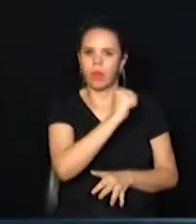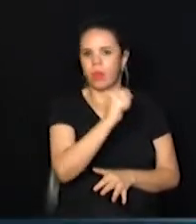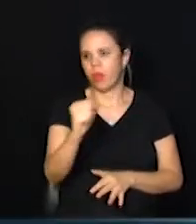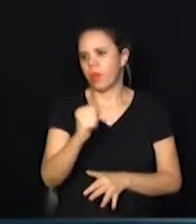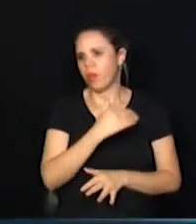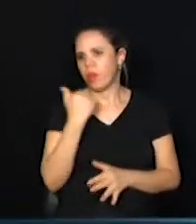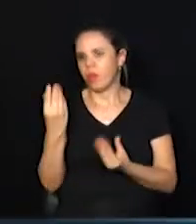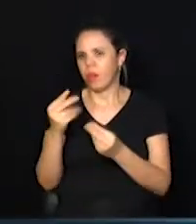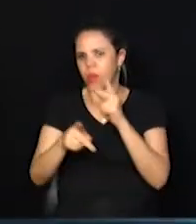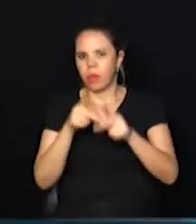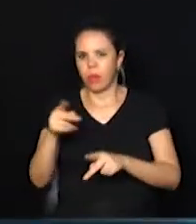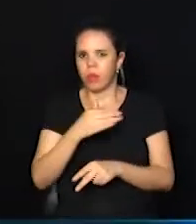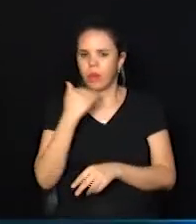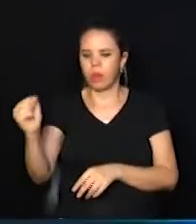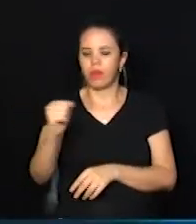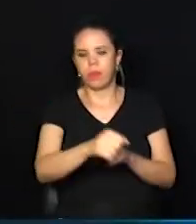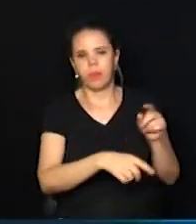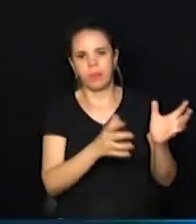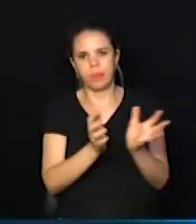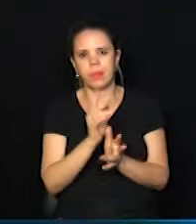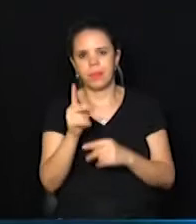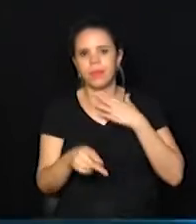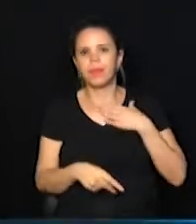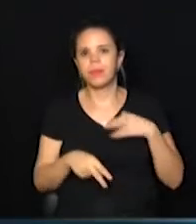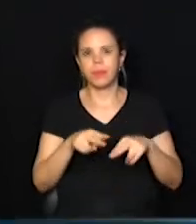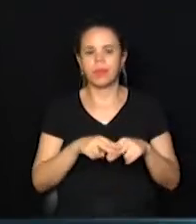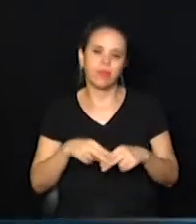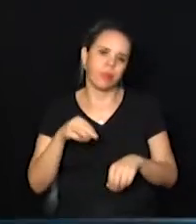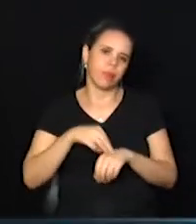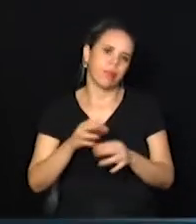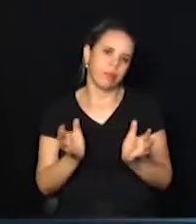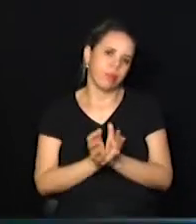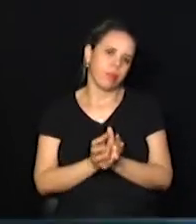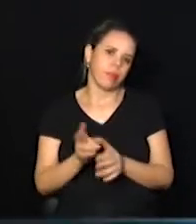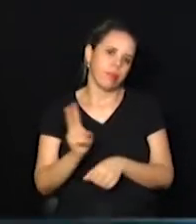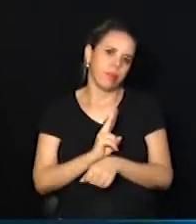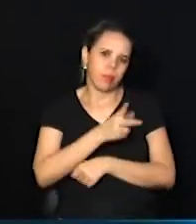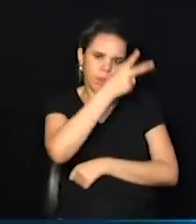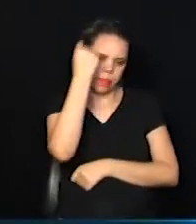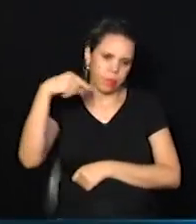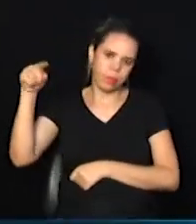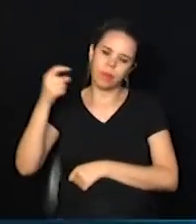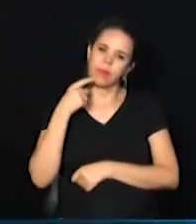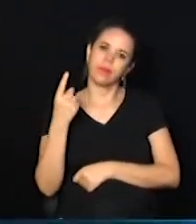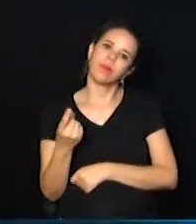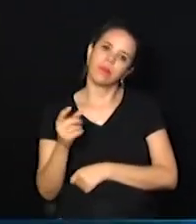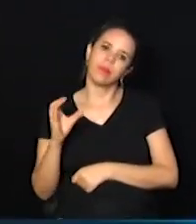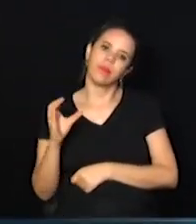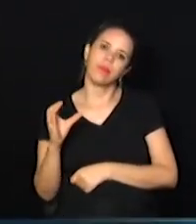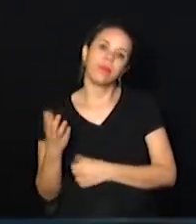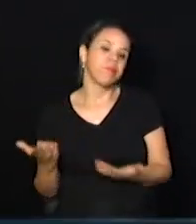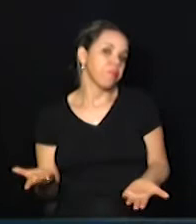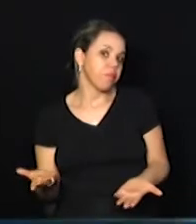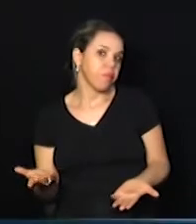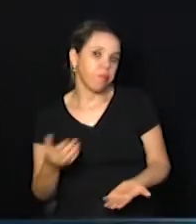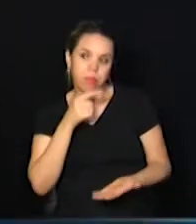é, de execução por membros de agentes da segurança pública de Campinas, em Caraguatatuba. Nós